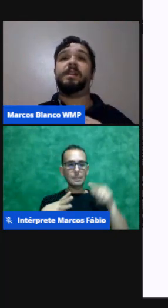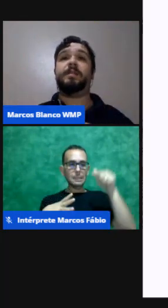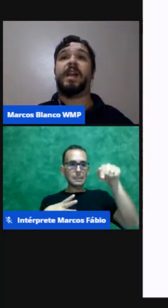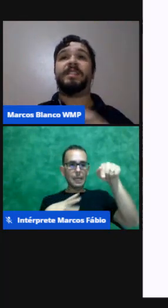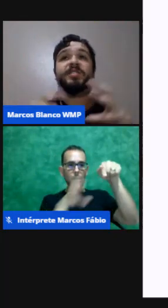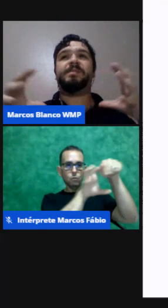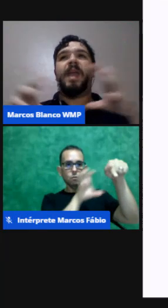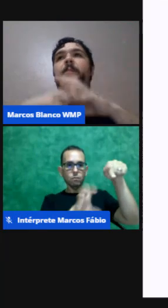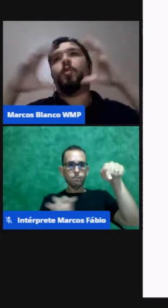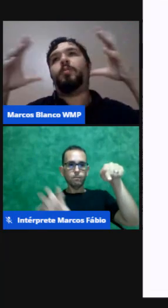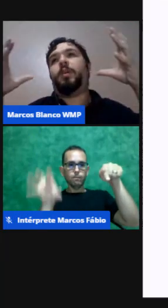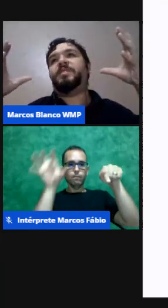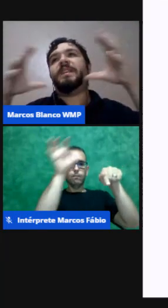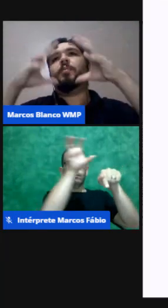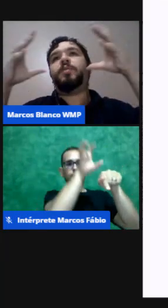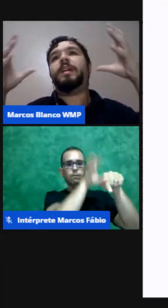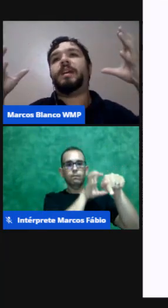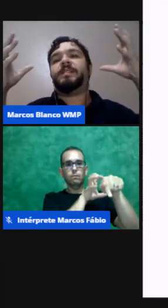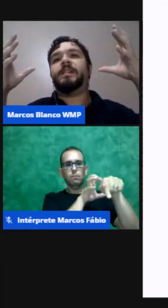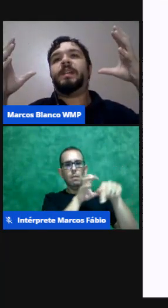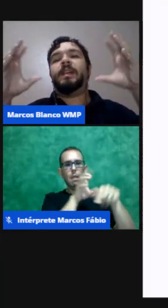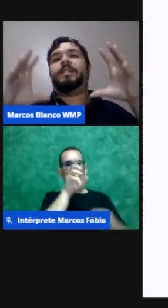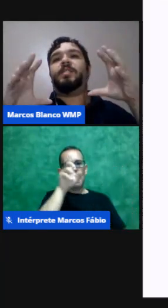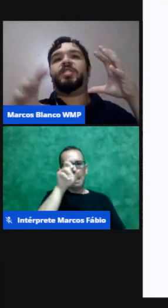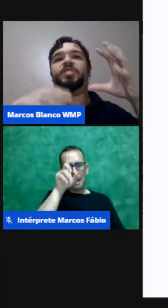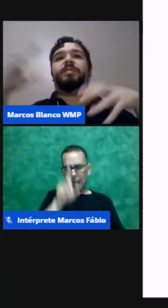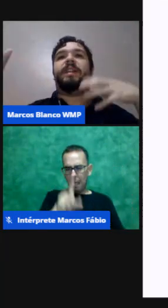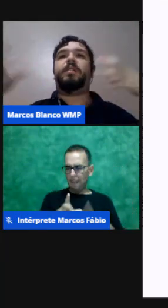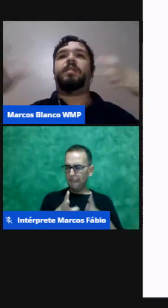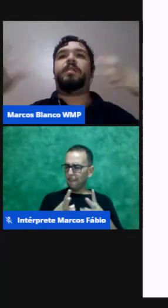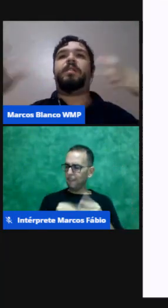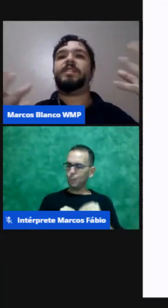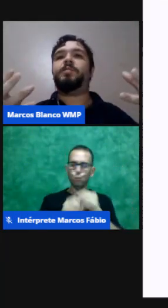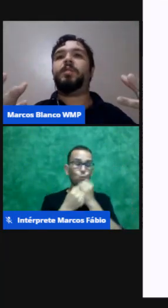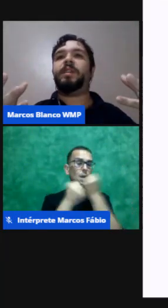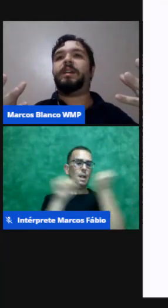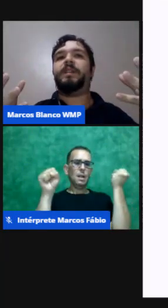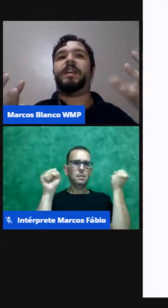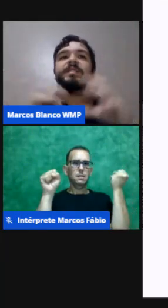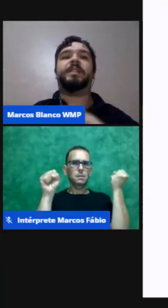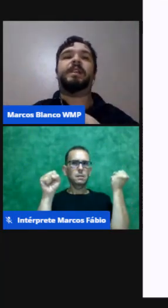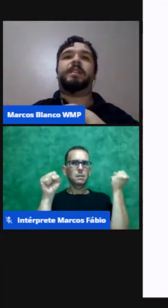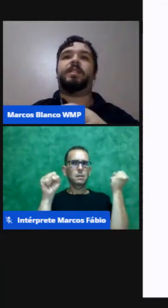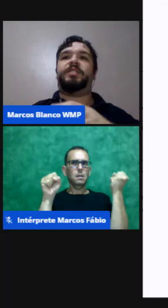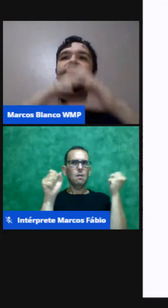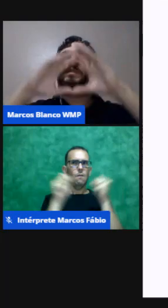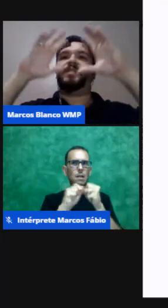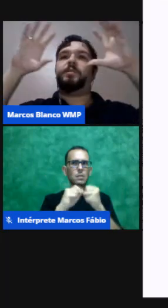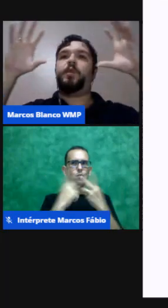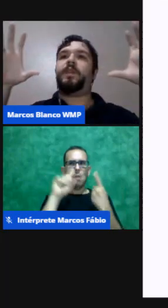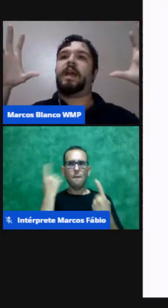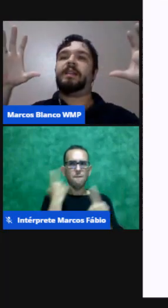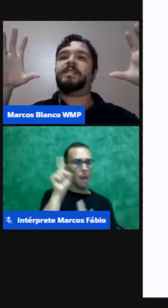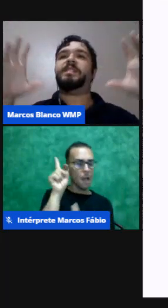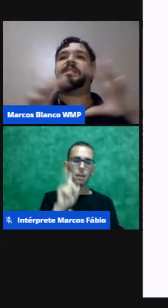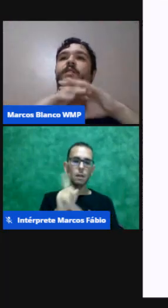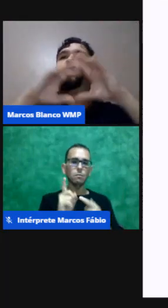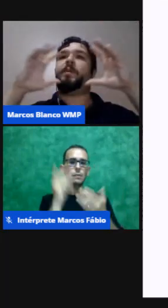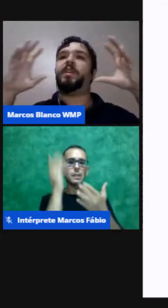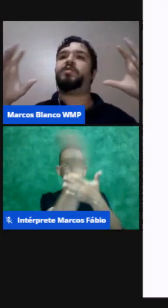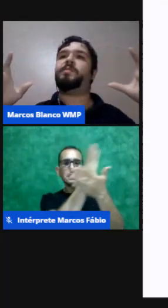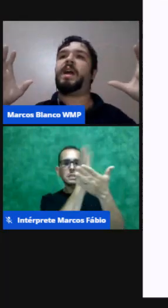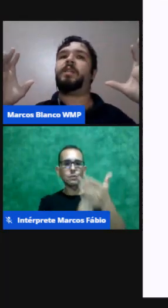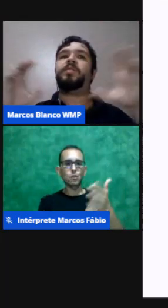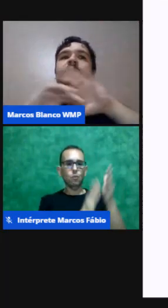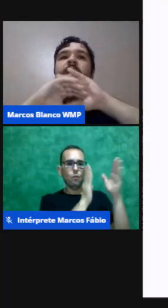urbanas e a gente, como o nome diz, é muito grande. Então, a gente não teria como fazer de uma única vez. Então, a gente dividiu por fases,